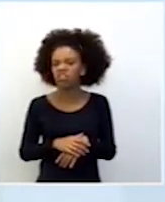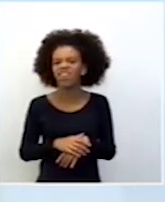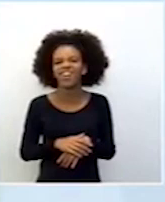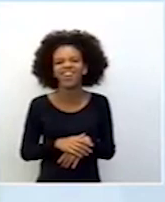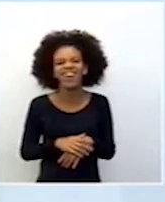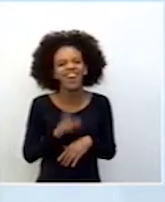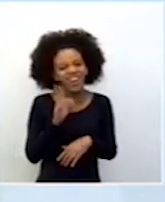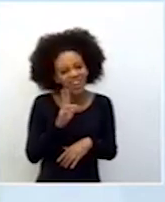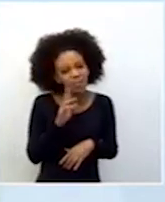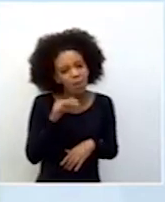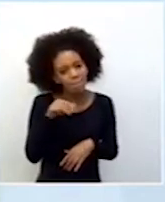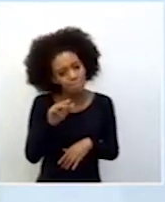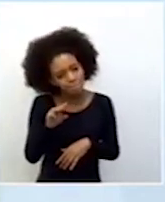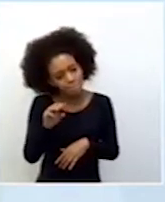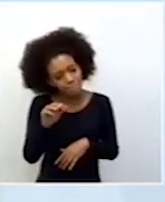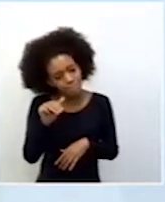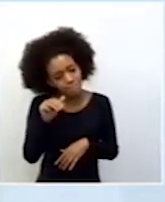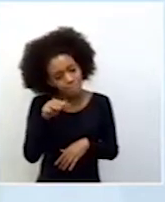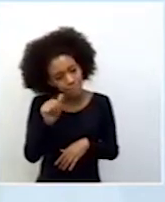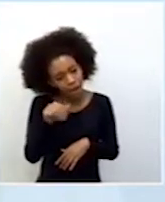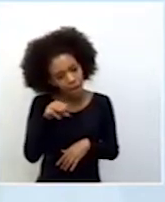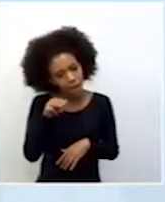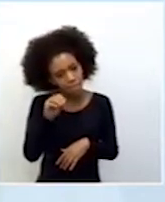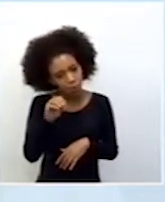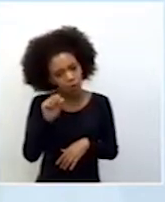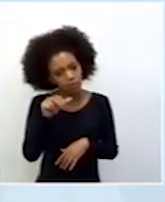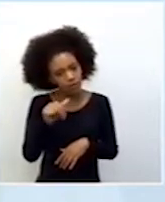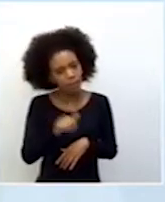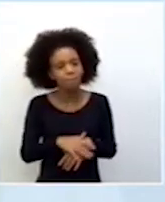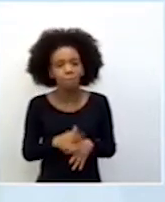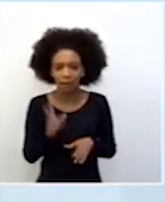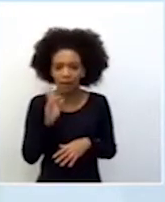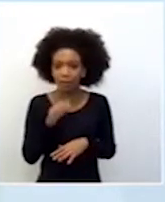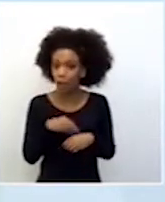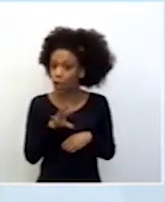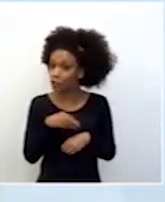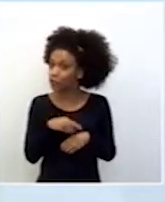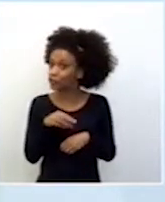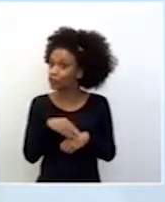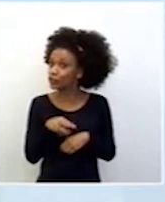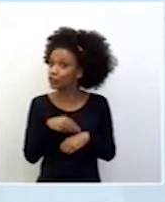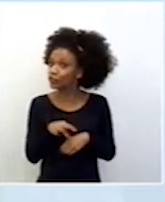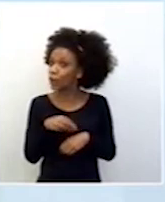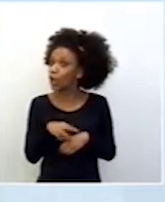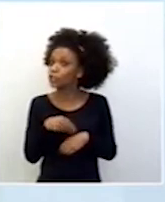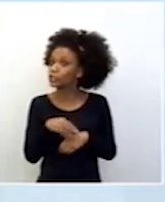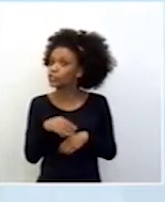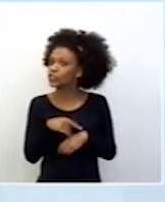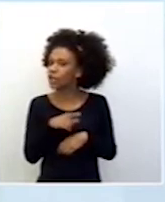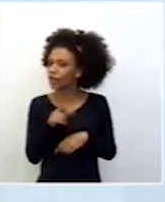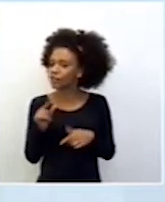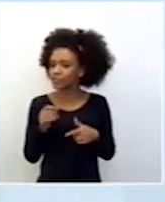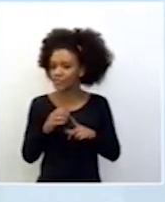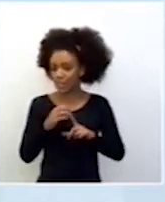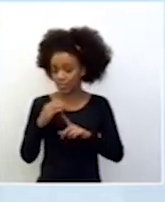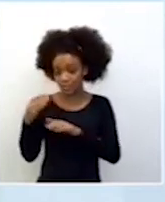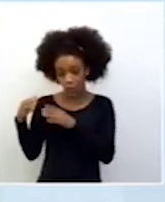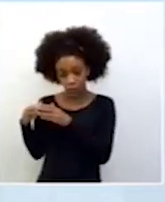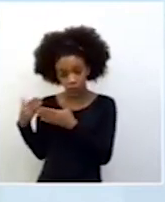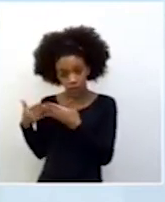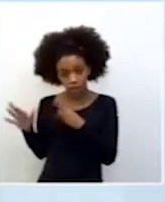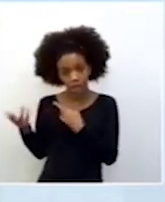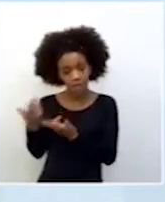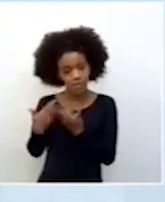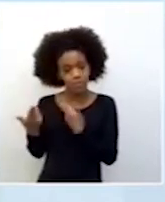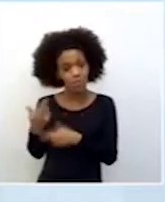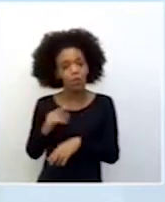né? Lembra uma mamona. Uma mamona. Olha a dica, gente. Olha a dica. Vocês estão com o chat aberto.